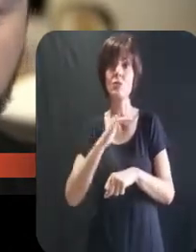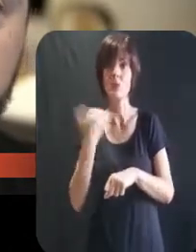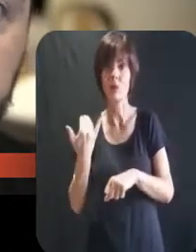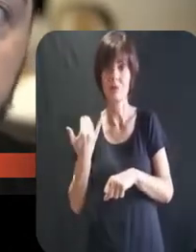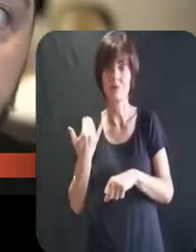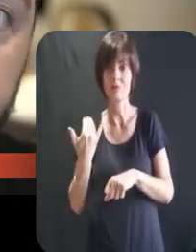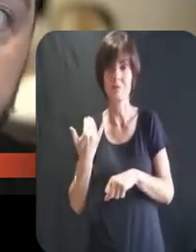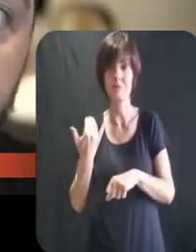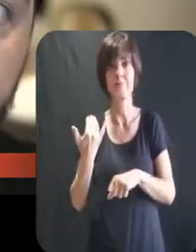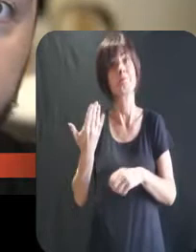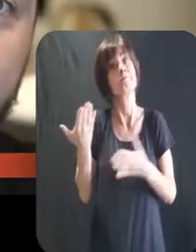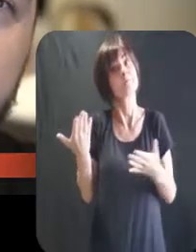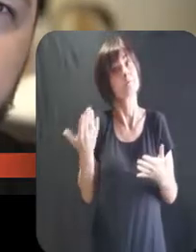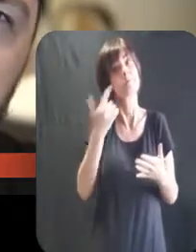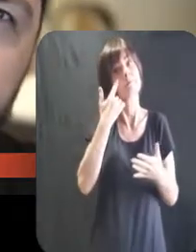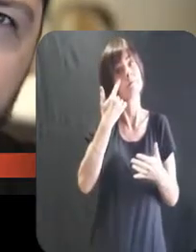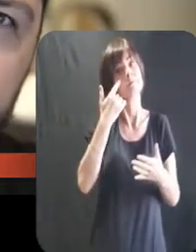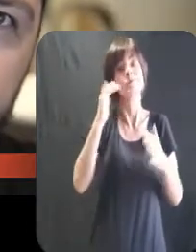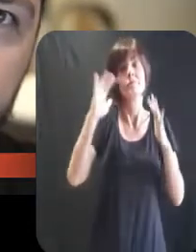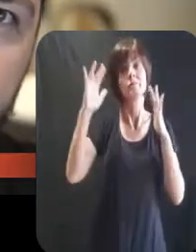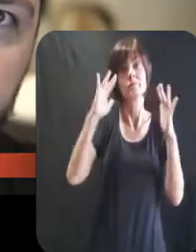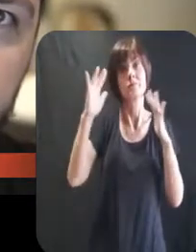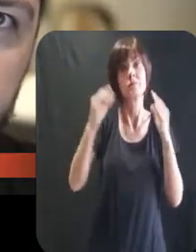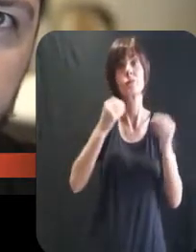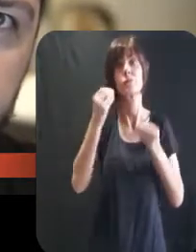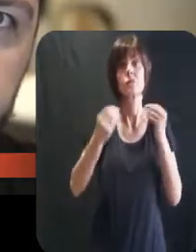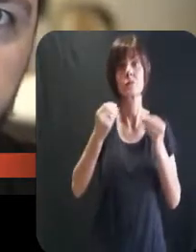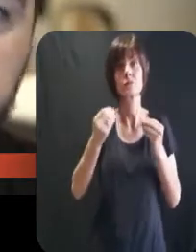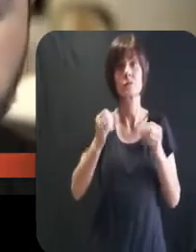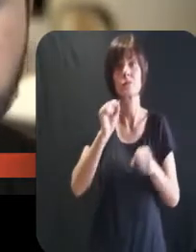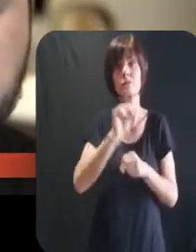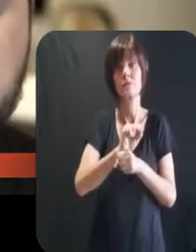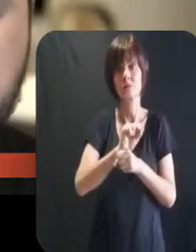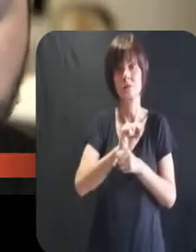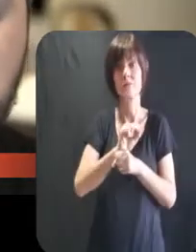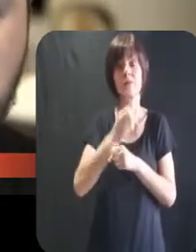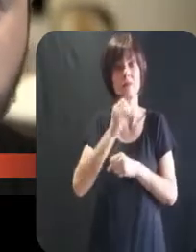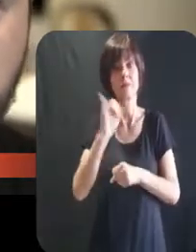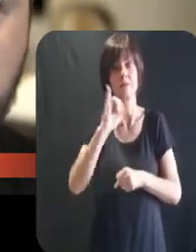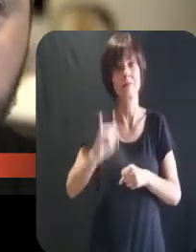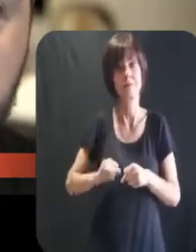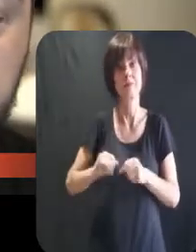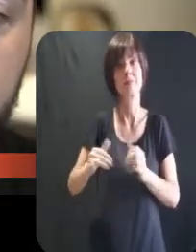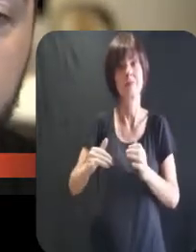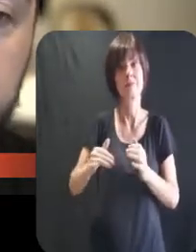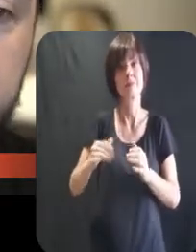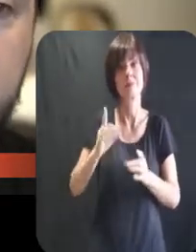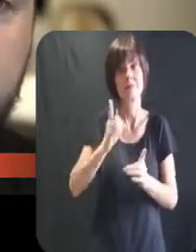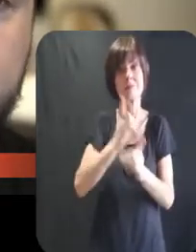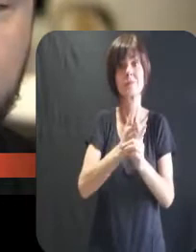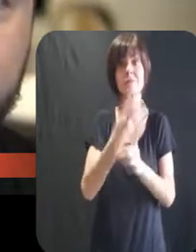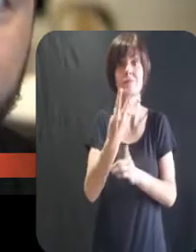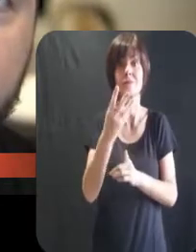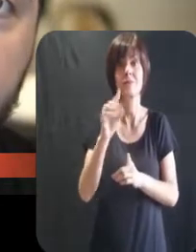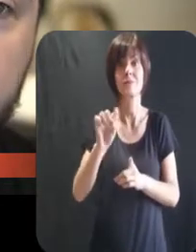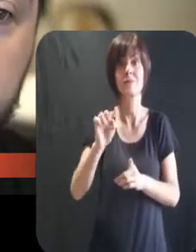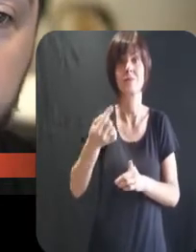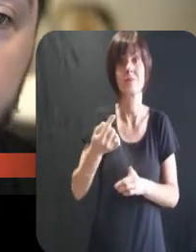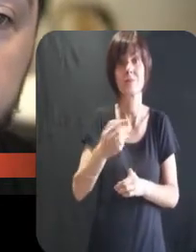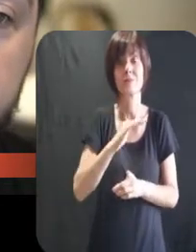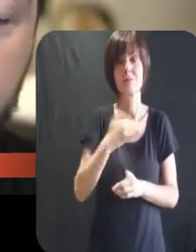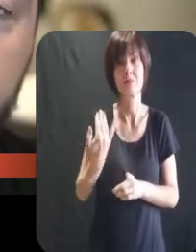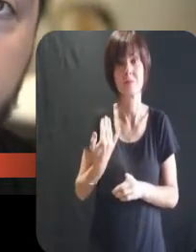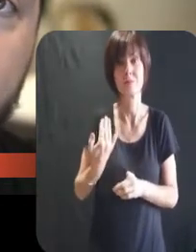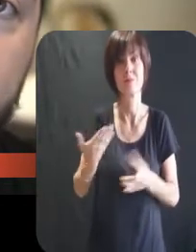e 4 mil mortes. Então, 3 mil mortes fica sendo o teto da China. E a gente pensa que foi aí que eles pararam. A Itália já está em 4